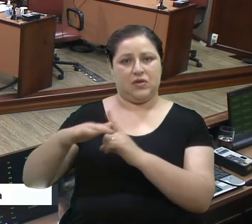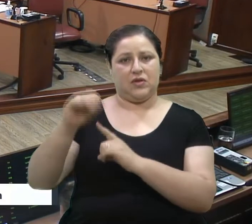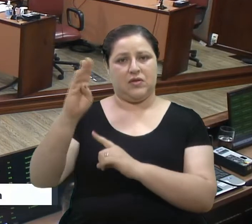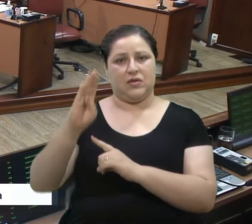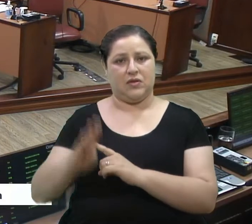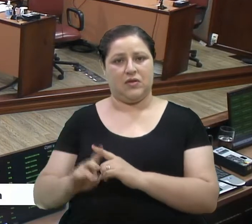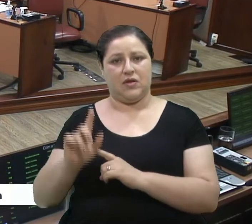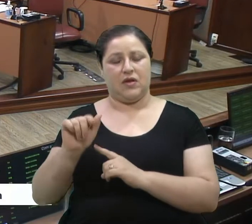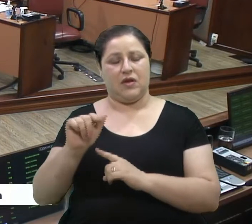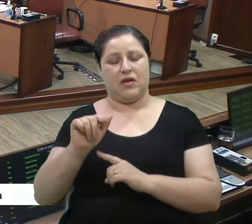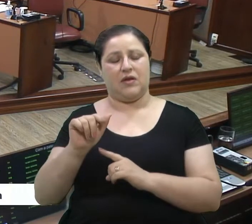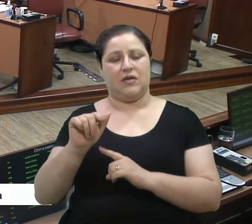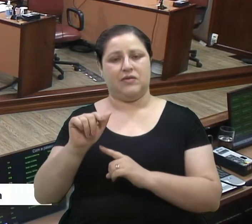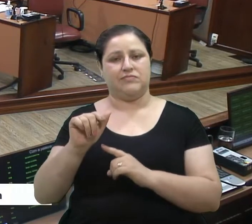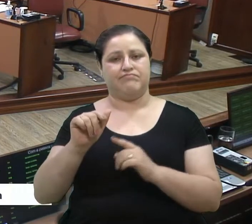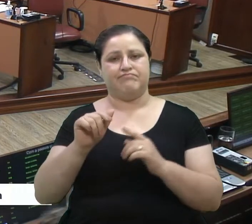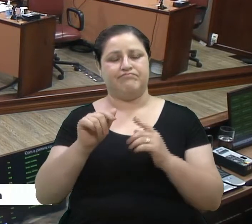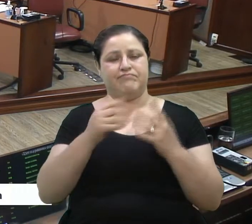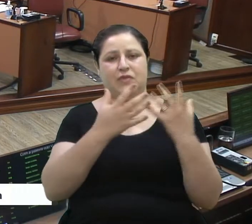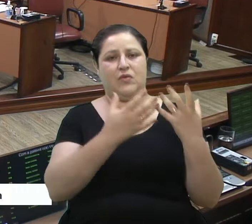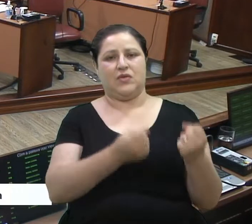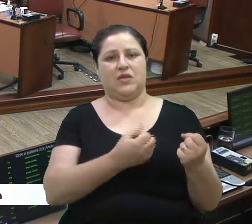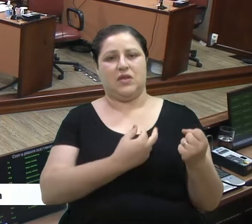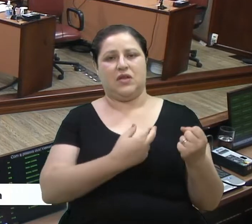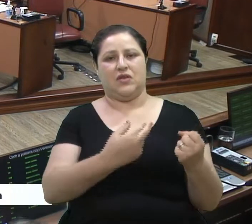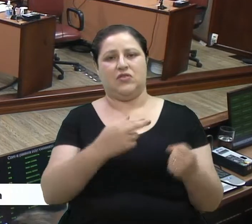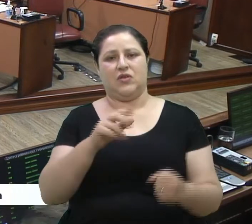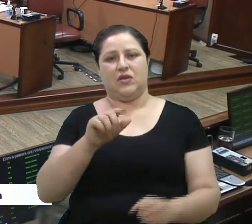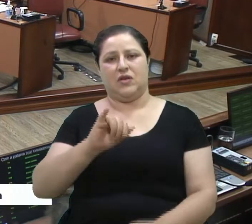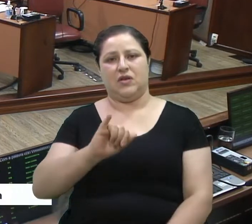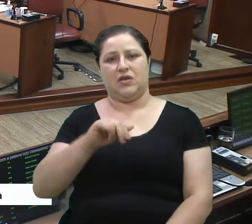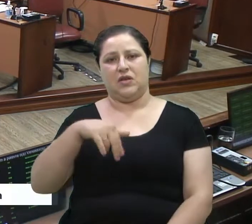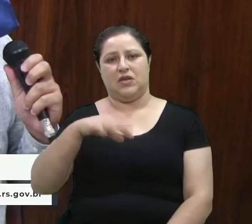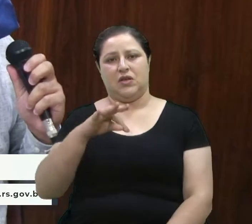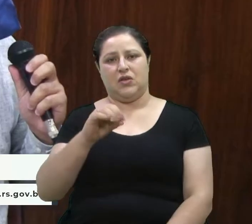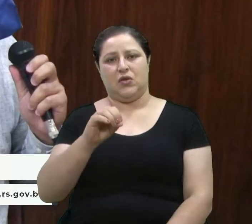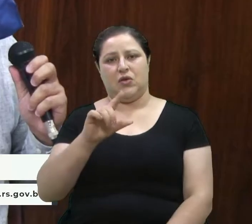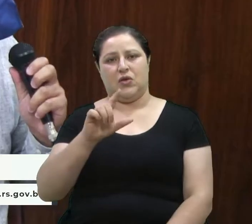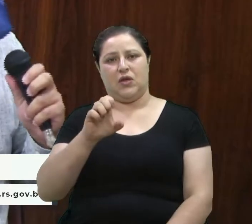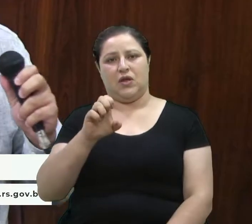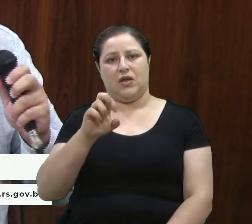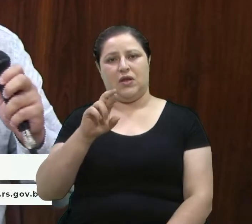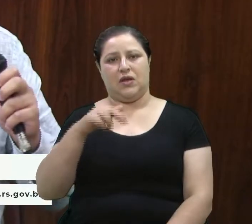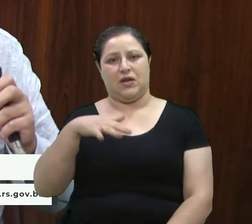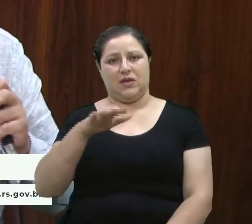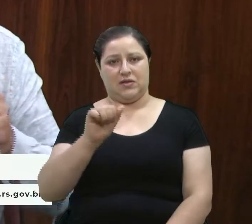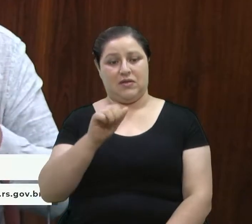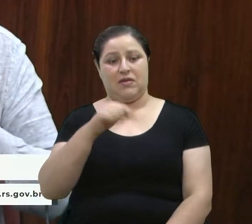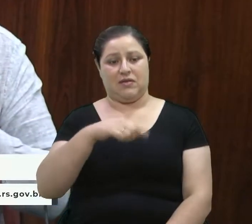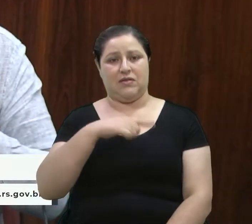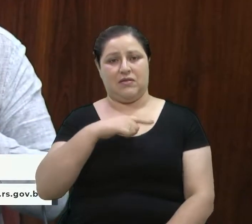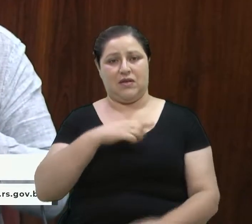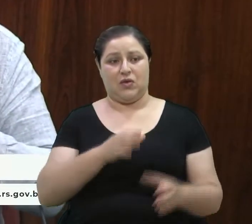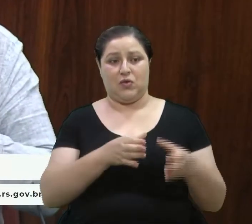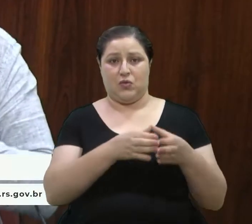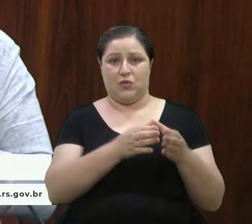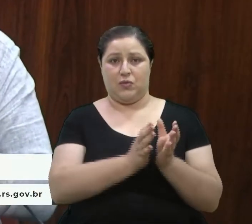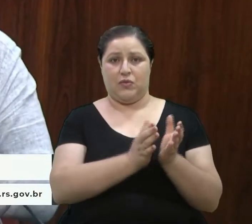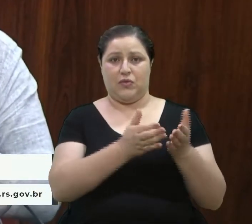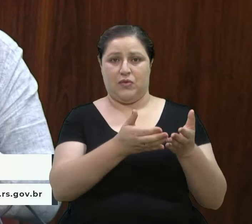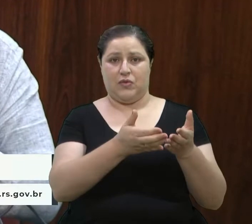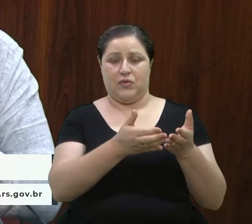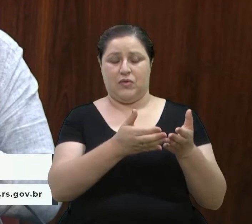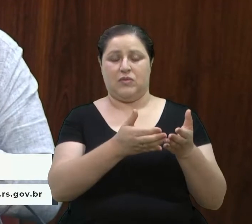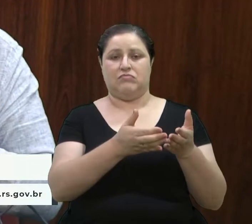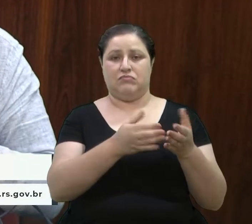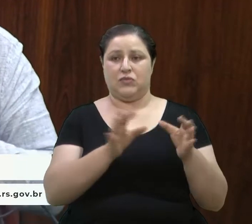intolerância religiosa, né? Nós aqui temos uma frente parlamentar de combate às intolerâncias, que foi aprovada por todos os vereadores, e temos tratado